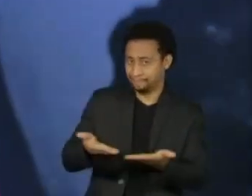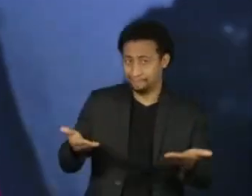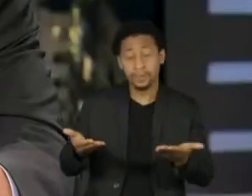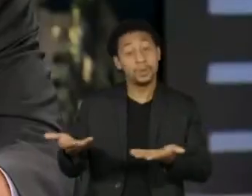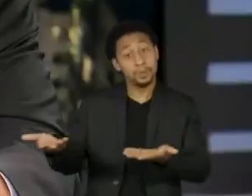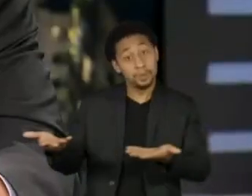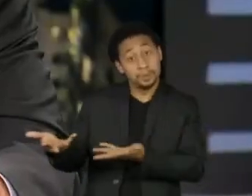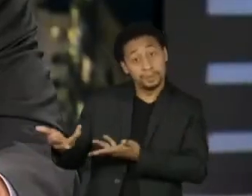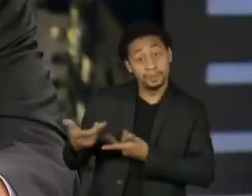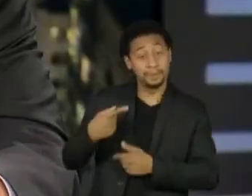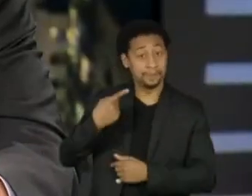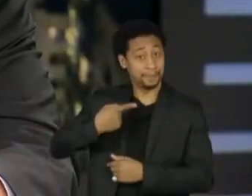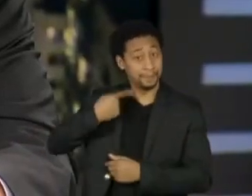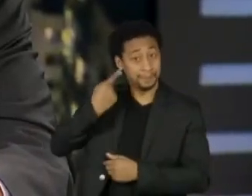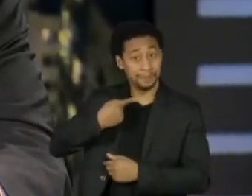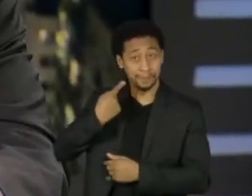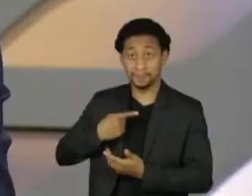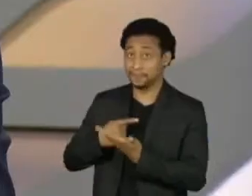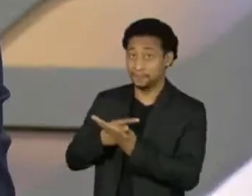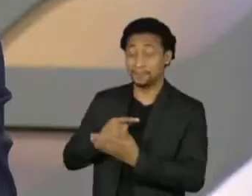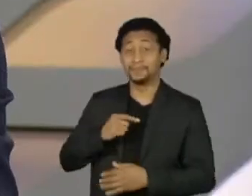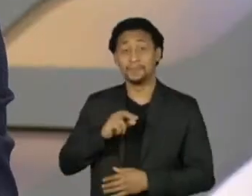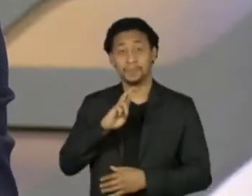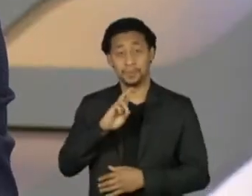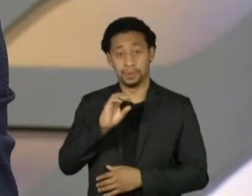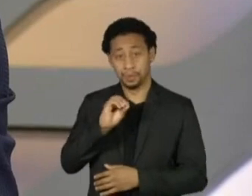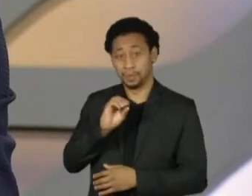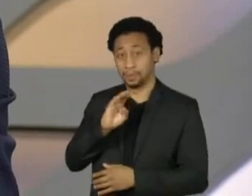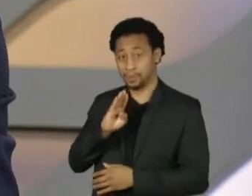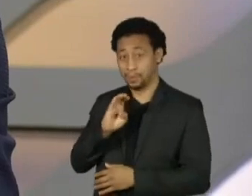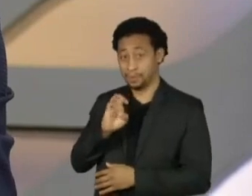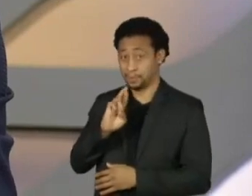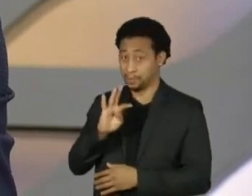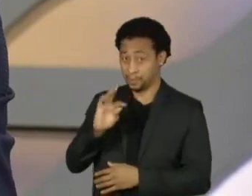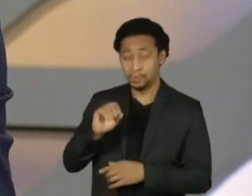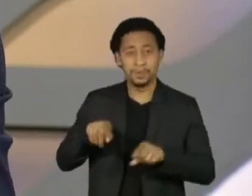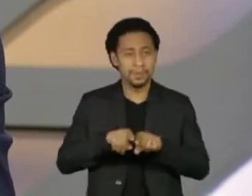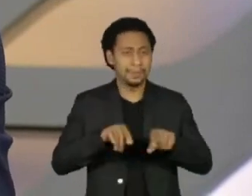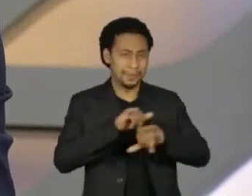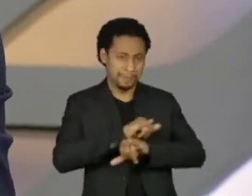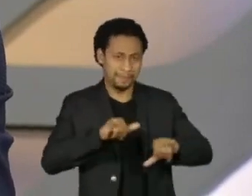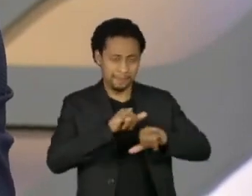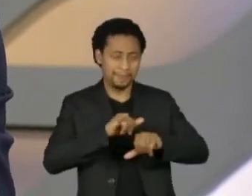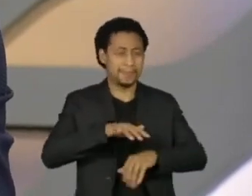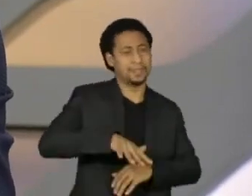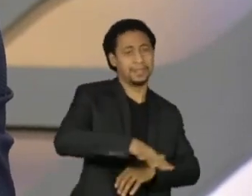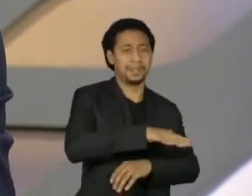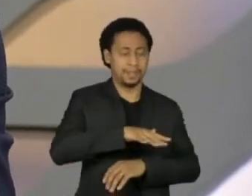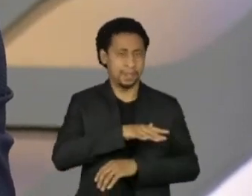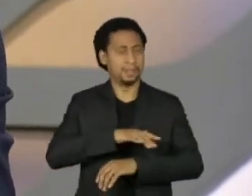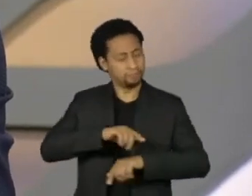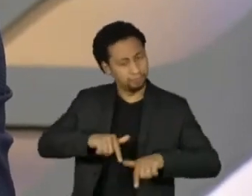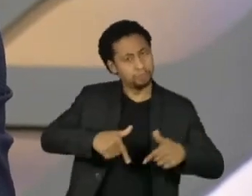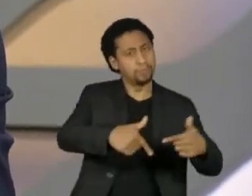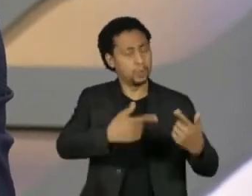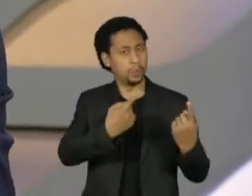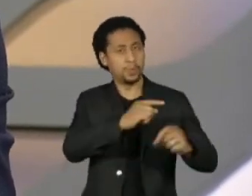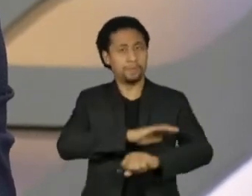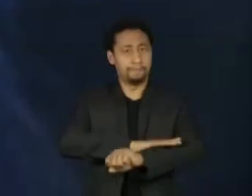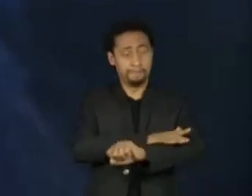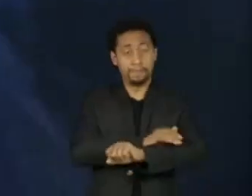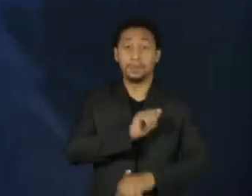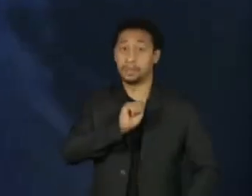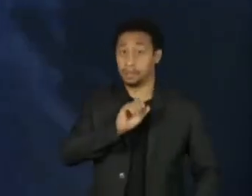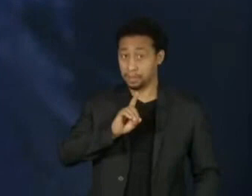o advogado Roberto Delmanto Júnior e o consultor em racismo estrutural, comunicador e gerente de marketing da Trace Brasil, AD